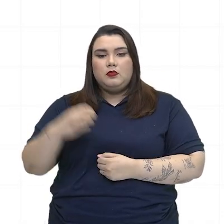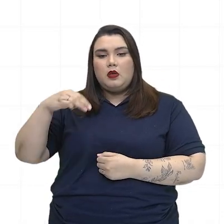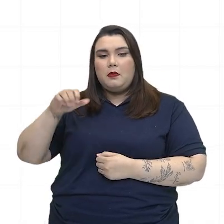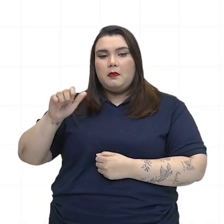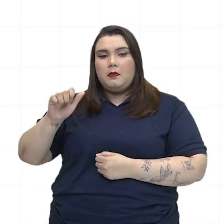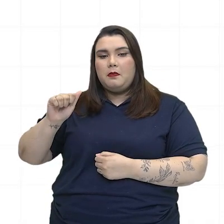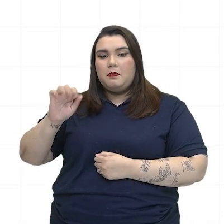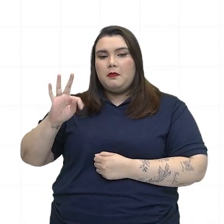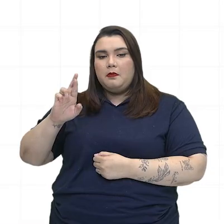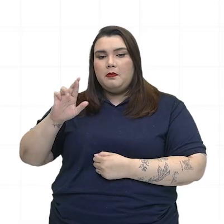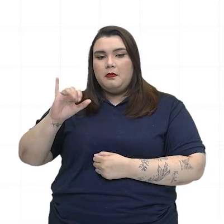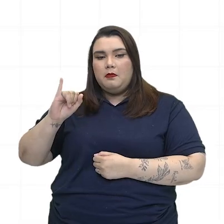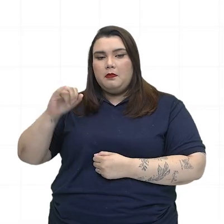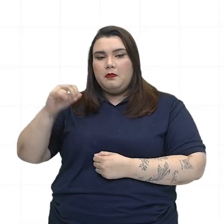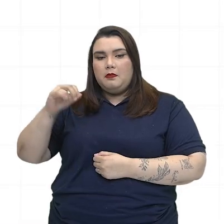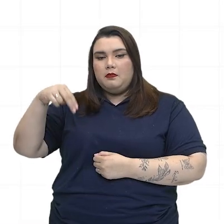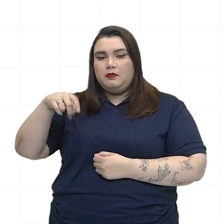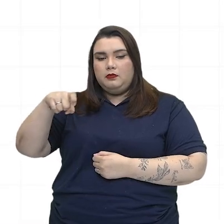De matrinchã,